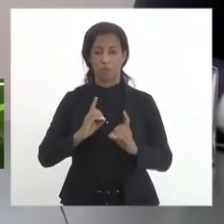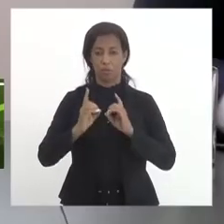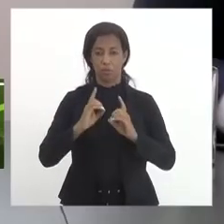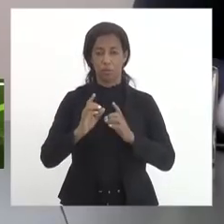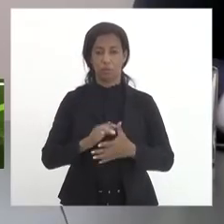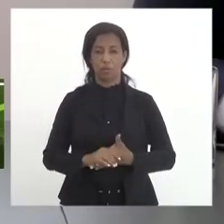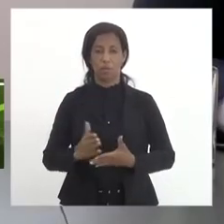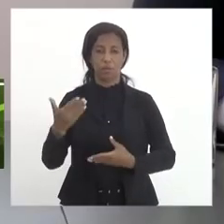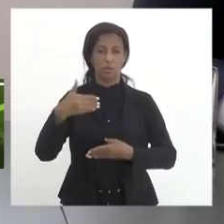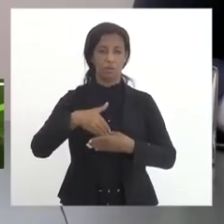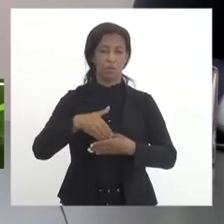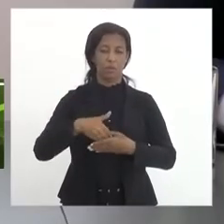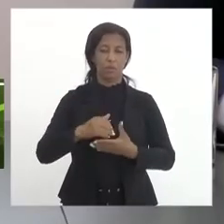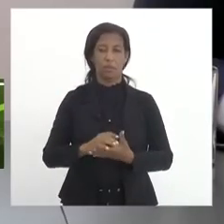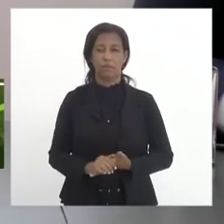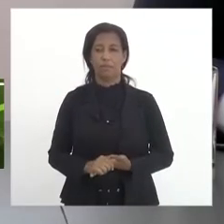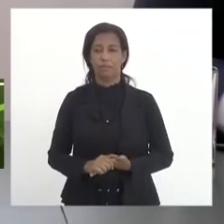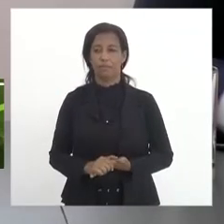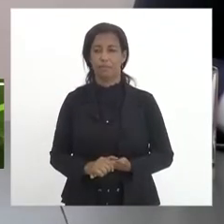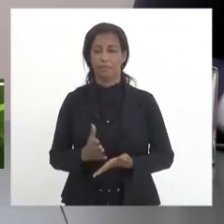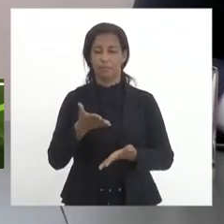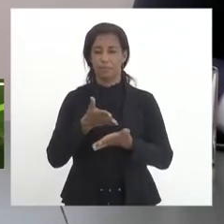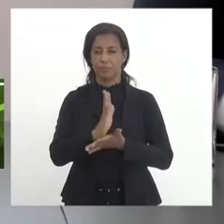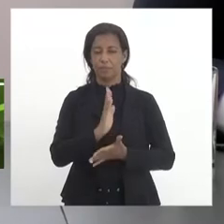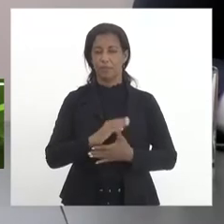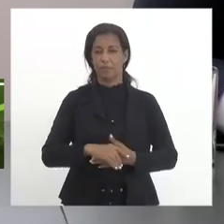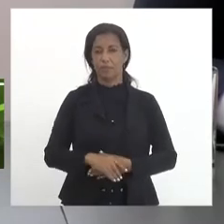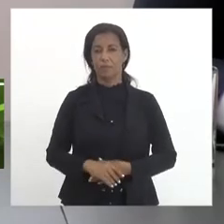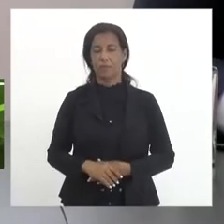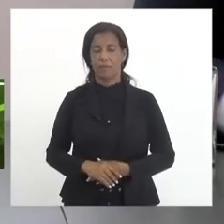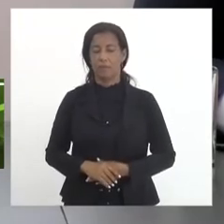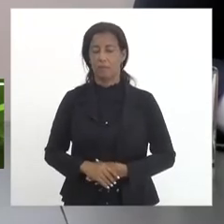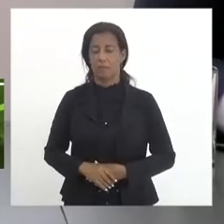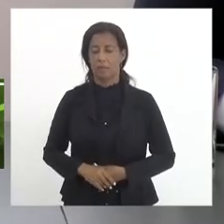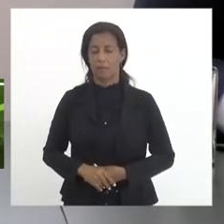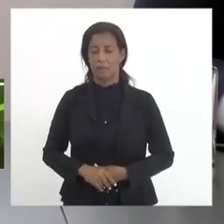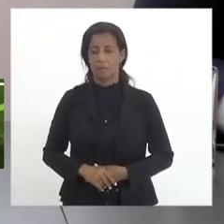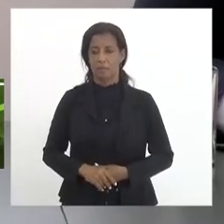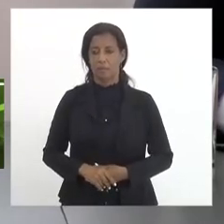discussão, em votação, aprovado.